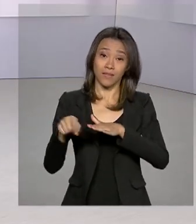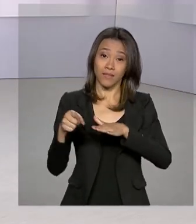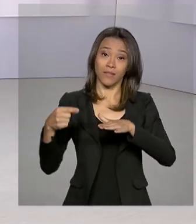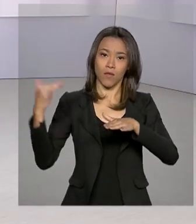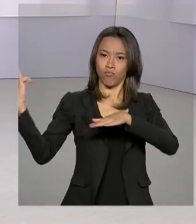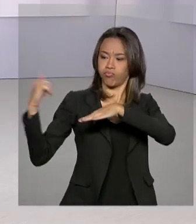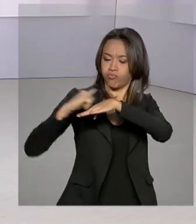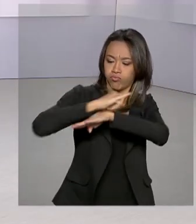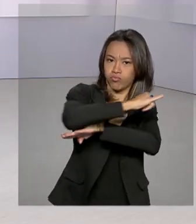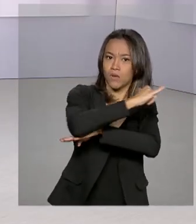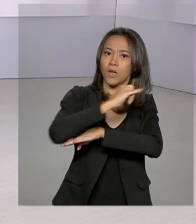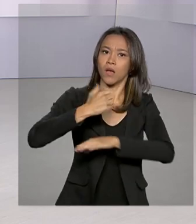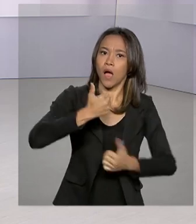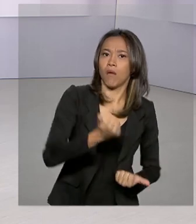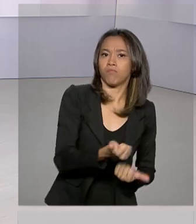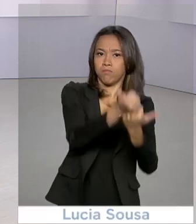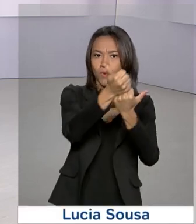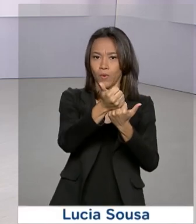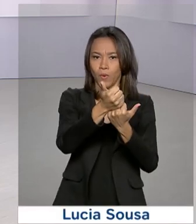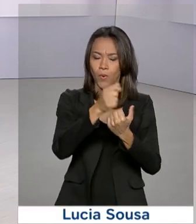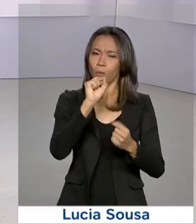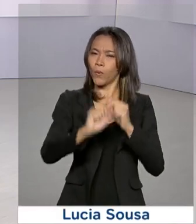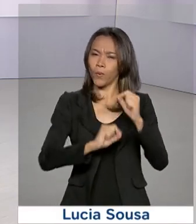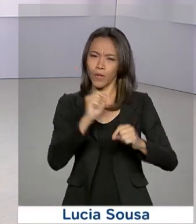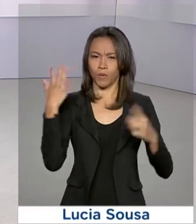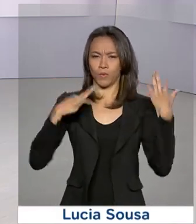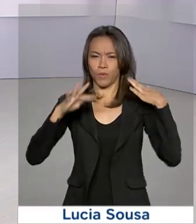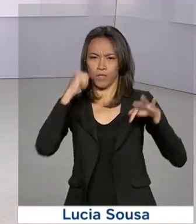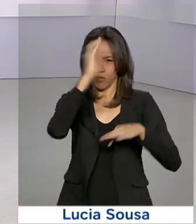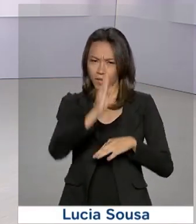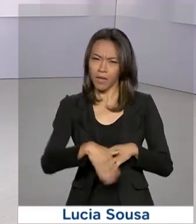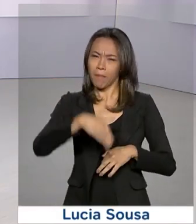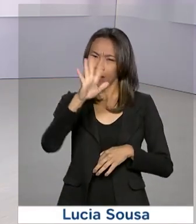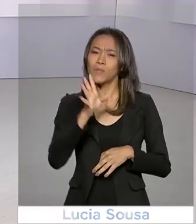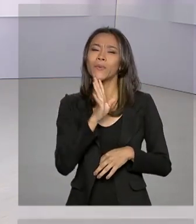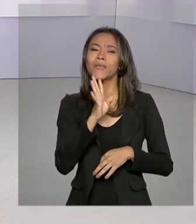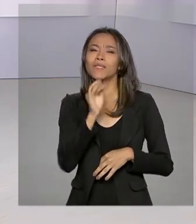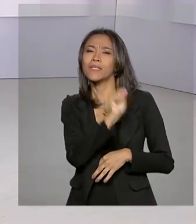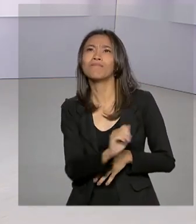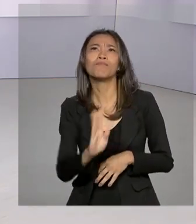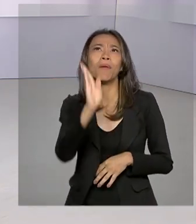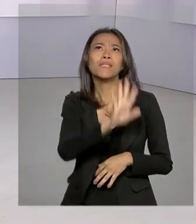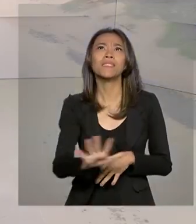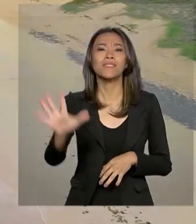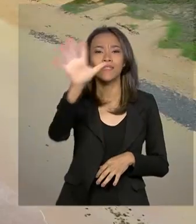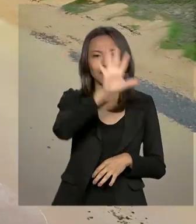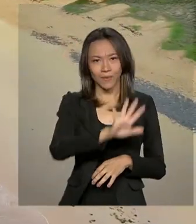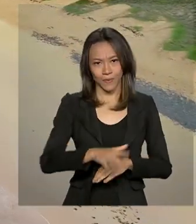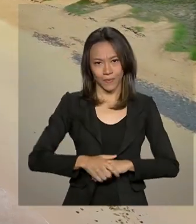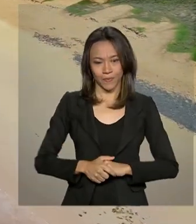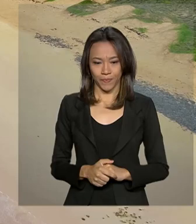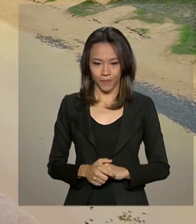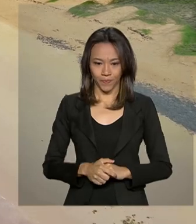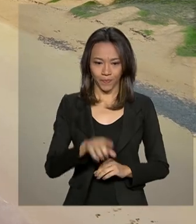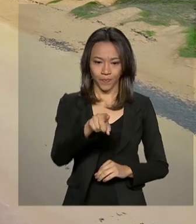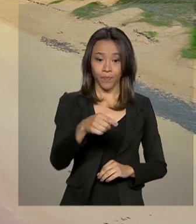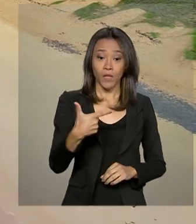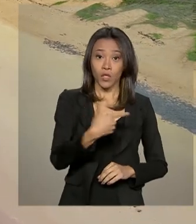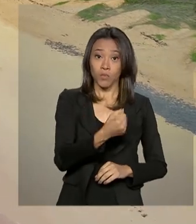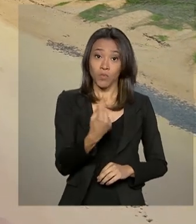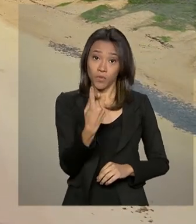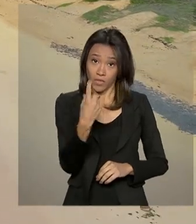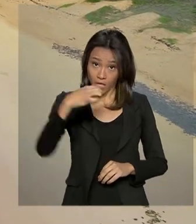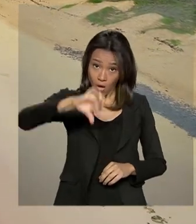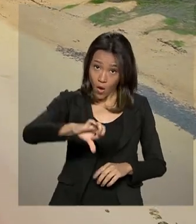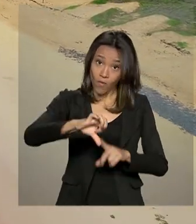alavancou o turismo doméstico. É mais gente conhecendo as belezas brasileiras. Em 2019, as